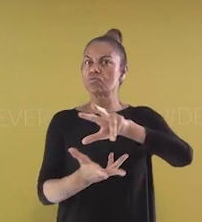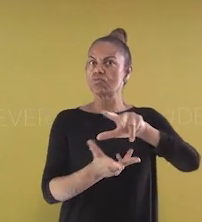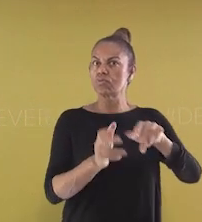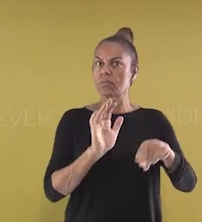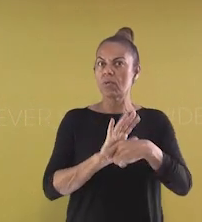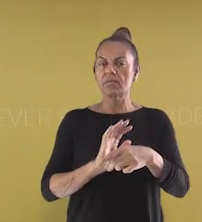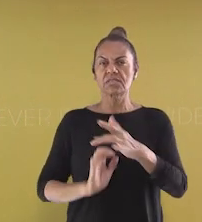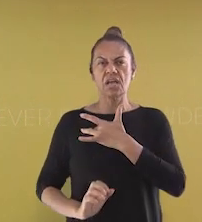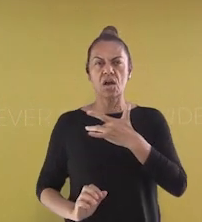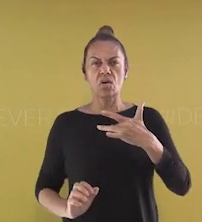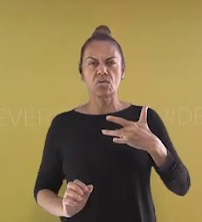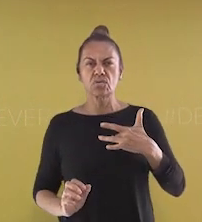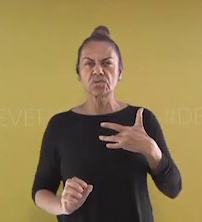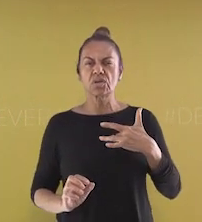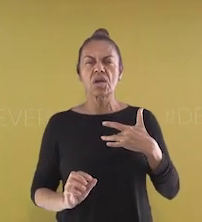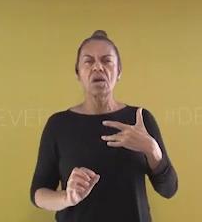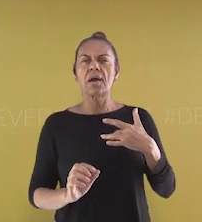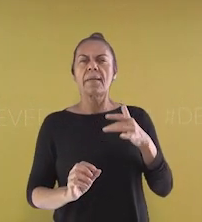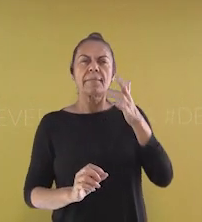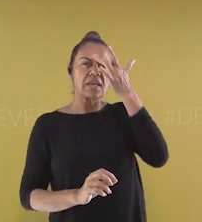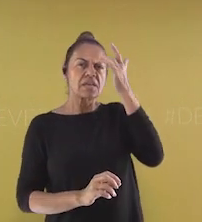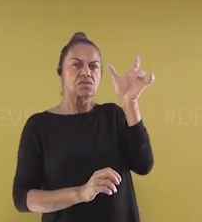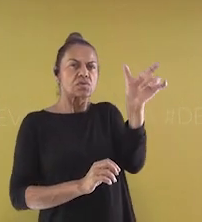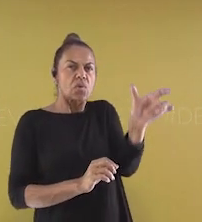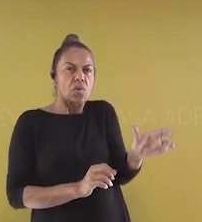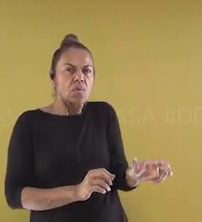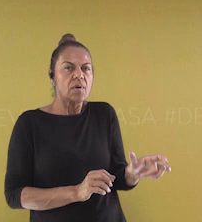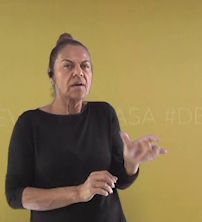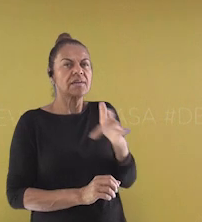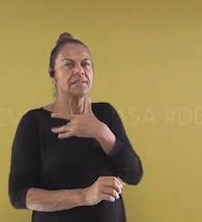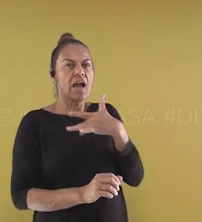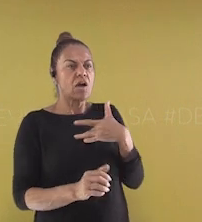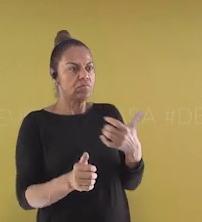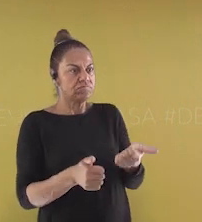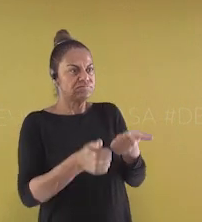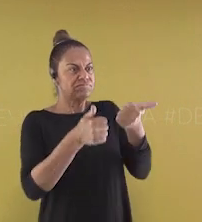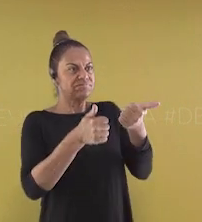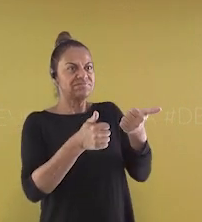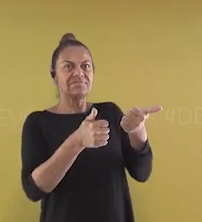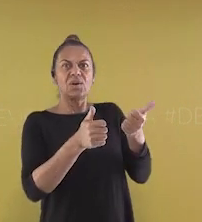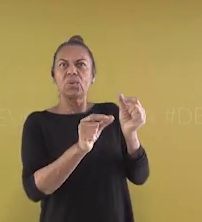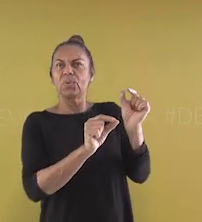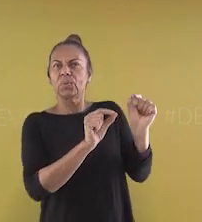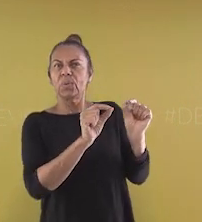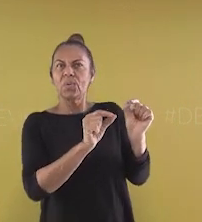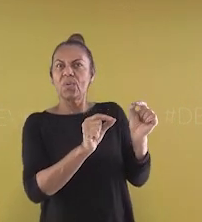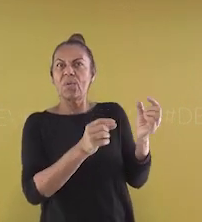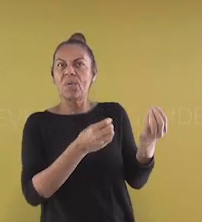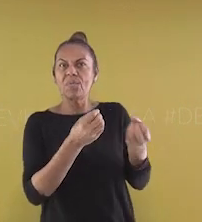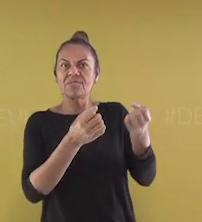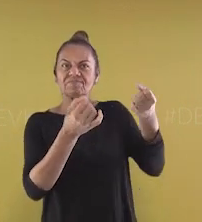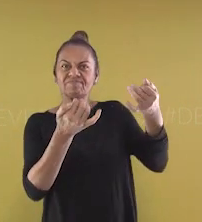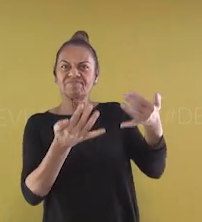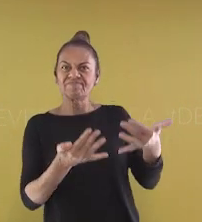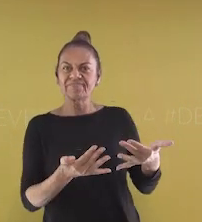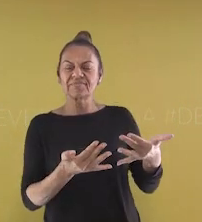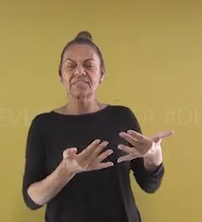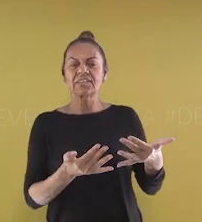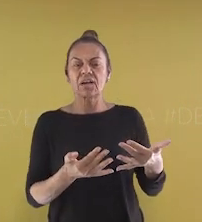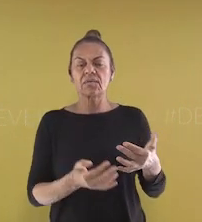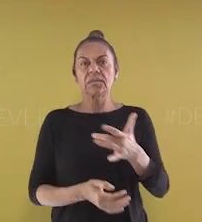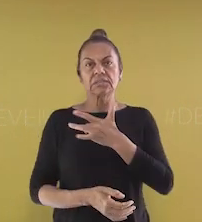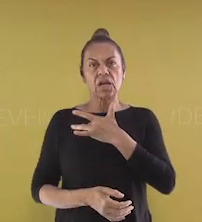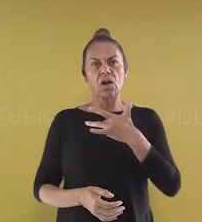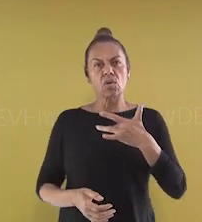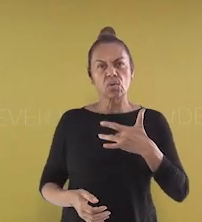Saúde, acerca do que é ser uma pessoa saudável. Segundo a OMS, estabeleceu a definição